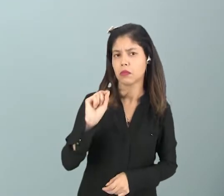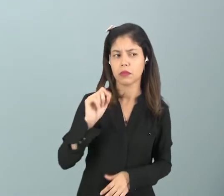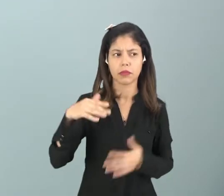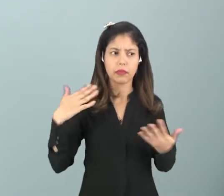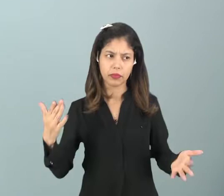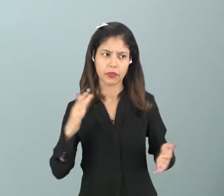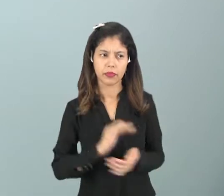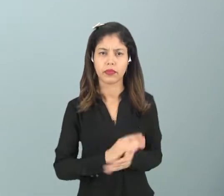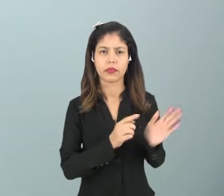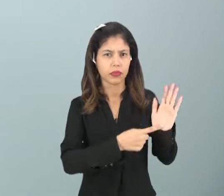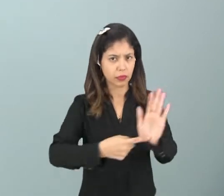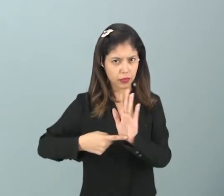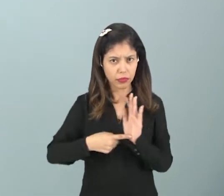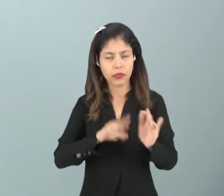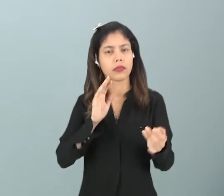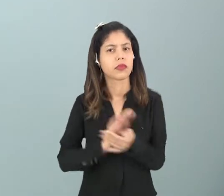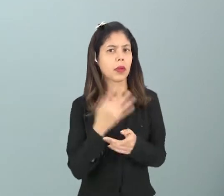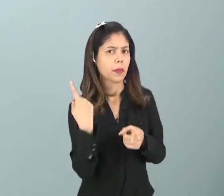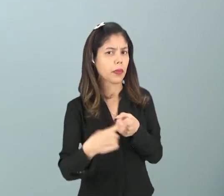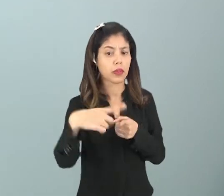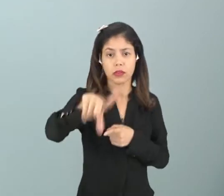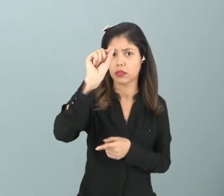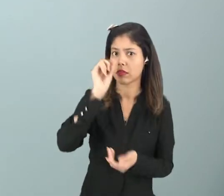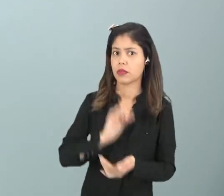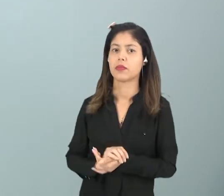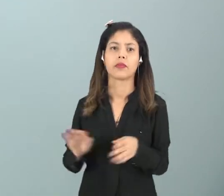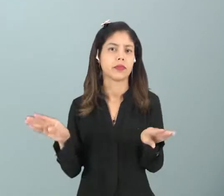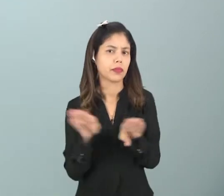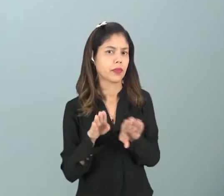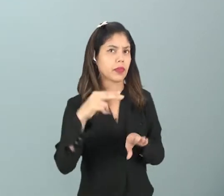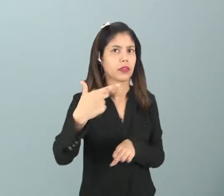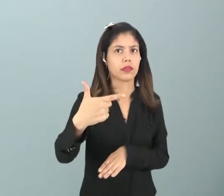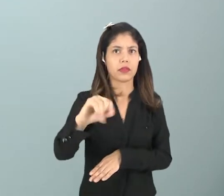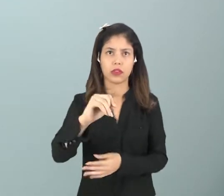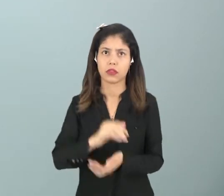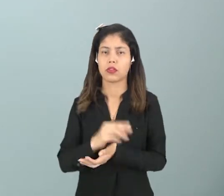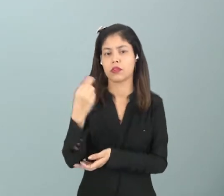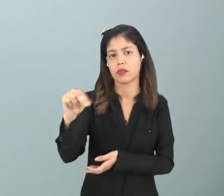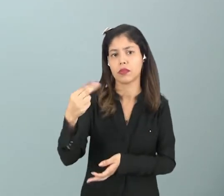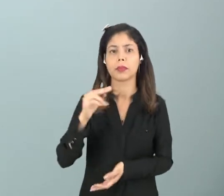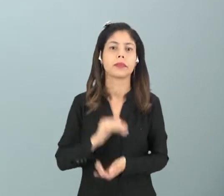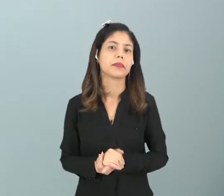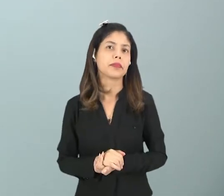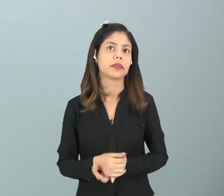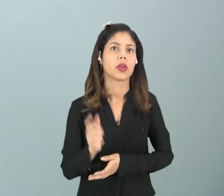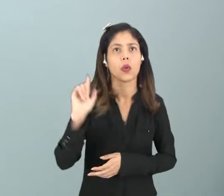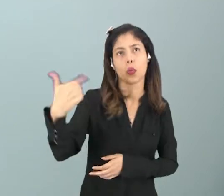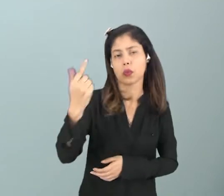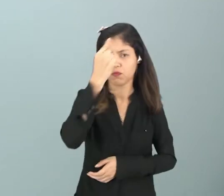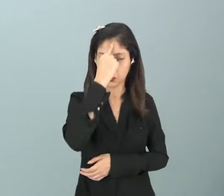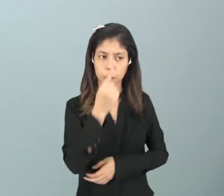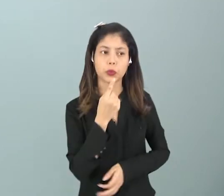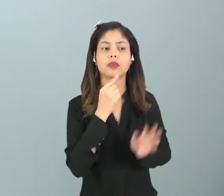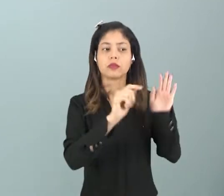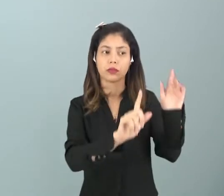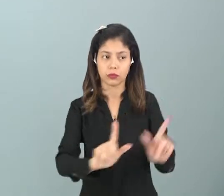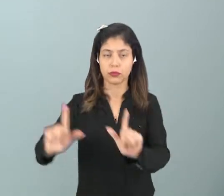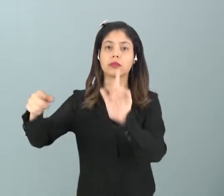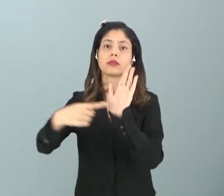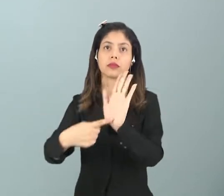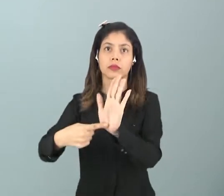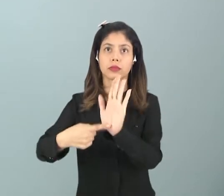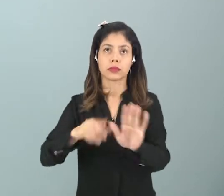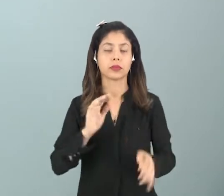consciência negra, por que a escolha do dia 20 de novembro, e aqui a gente tem outro elemento, que é a imagem que aparece nessa manchete. E